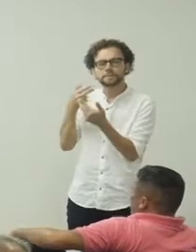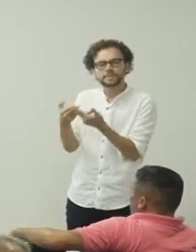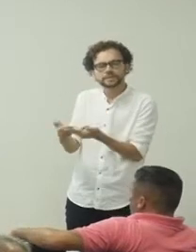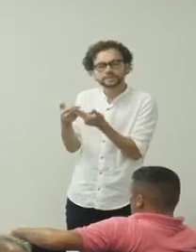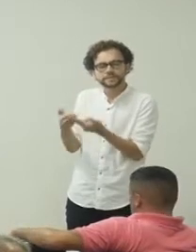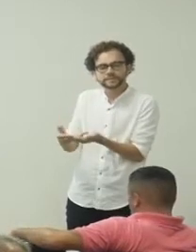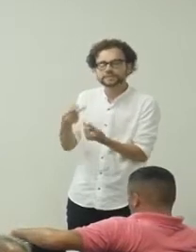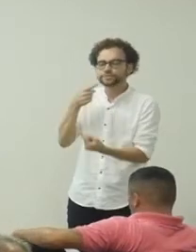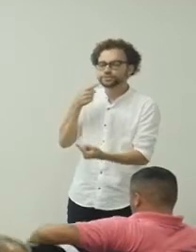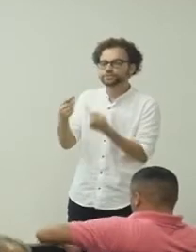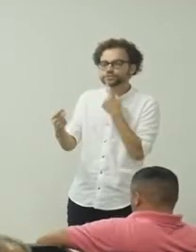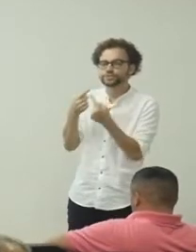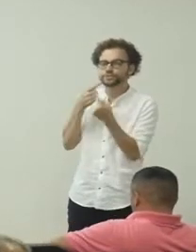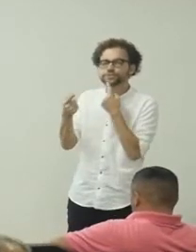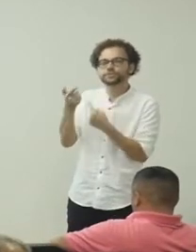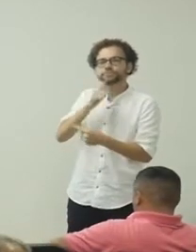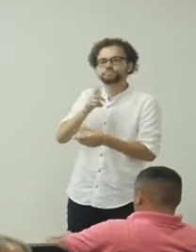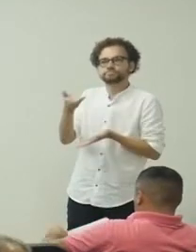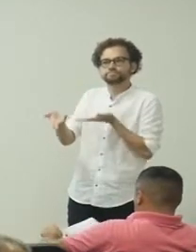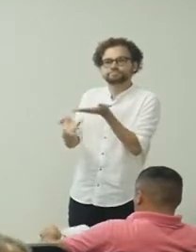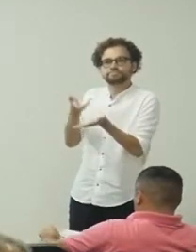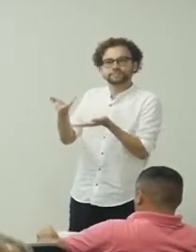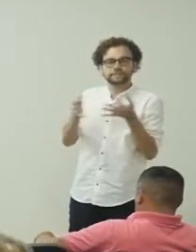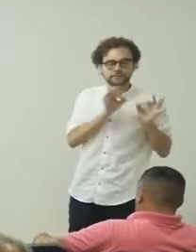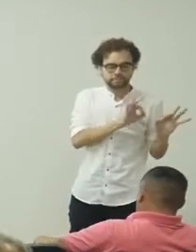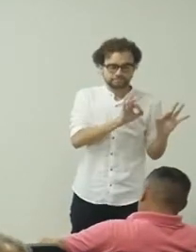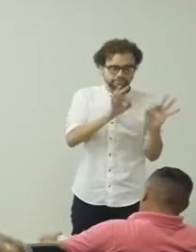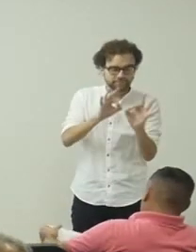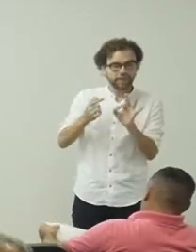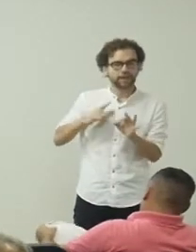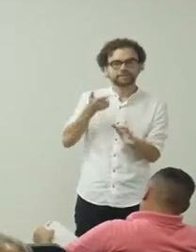para a gente conseguir acertar tudo para eu estar aqui.